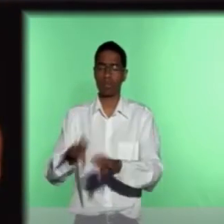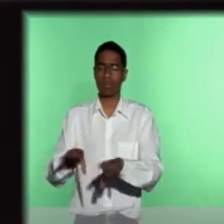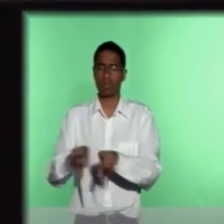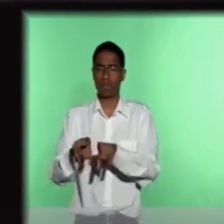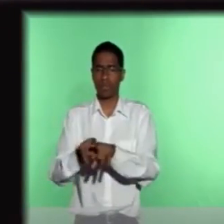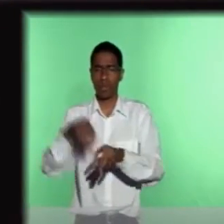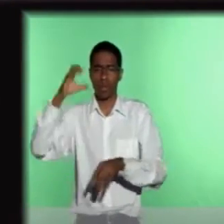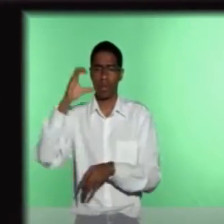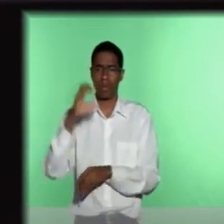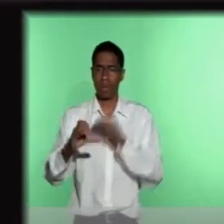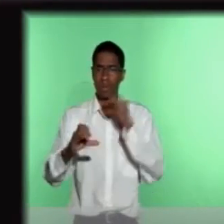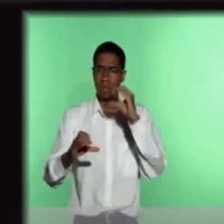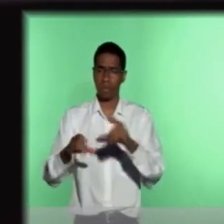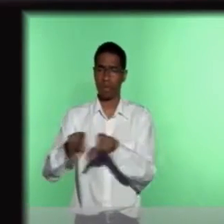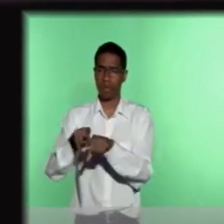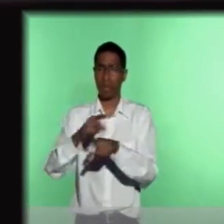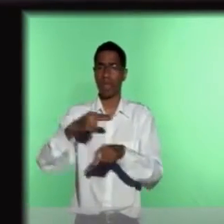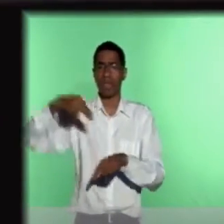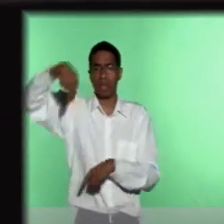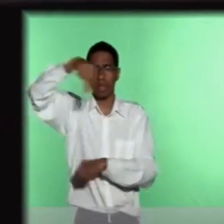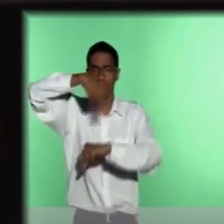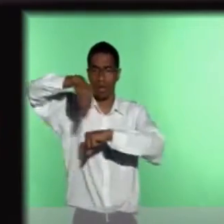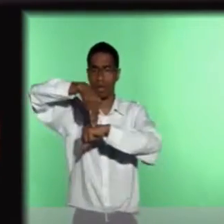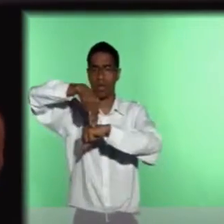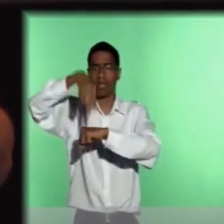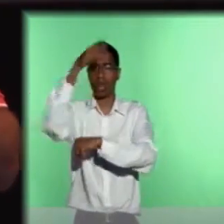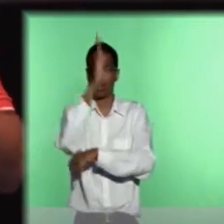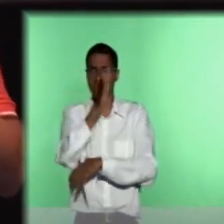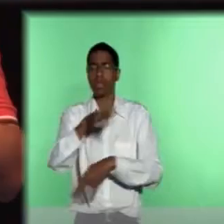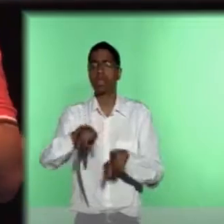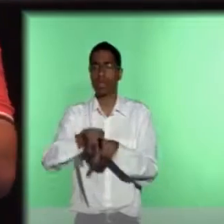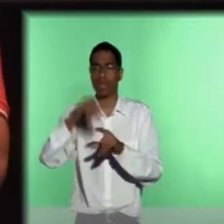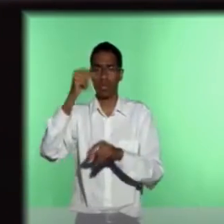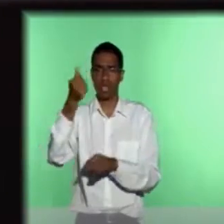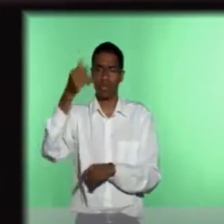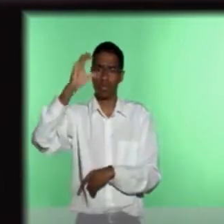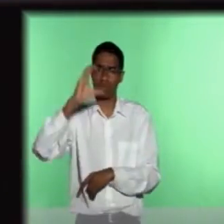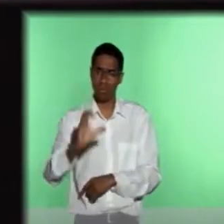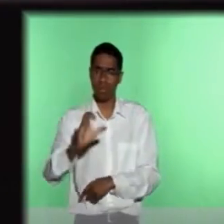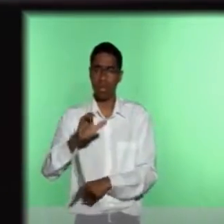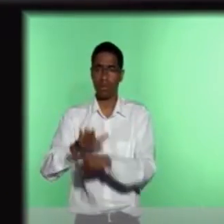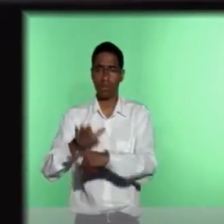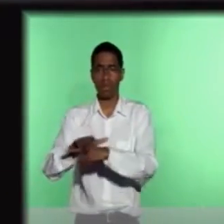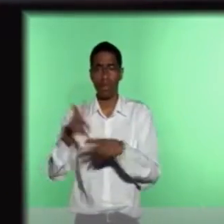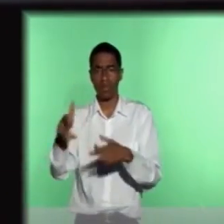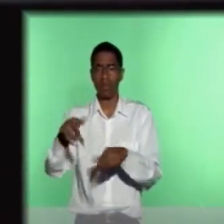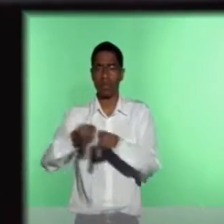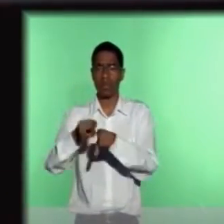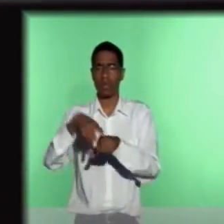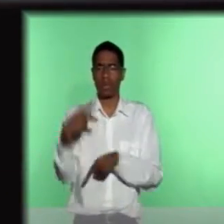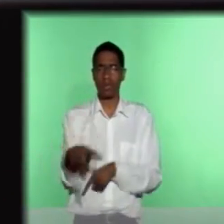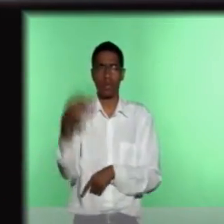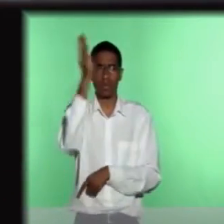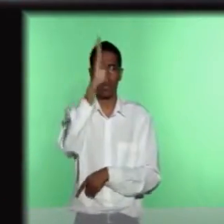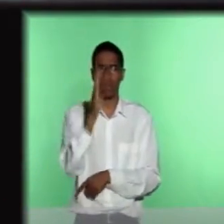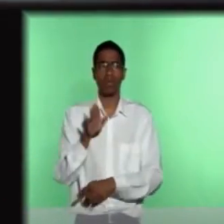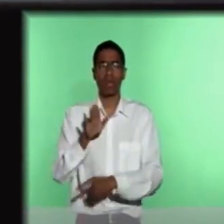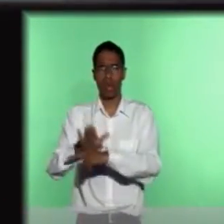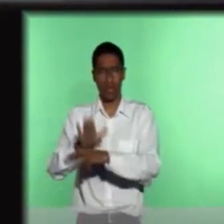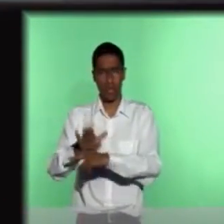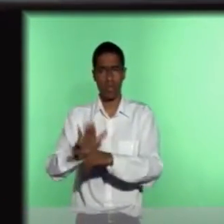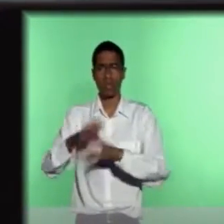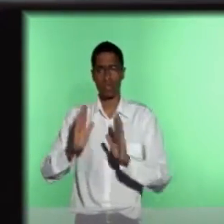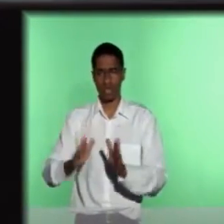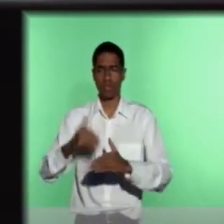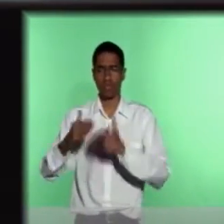da educação com cooperação nacional e financeira, esse também foi um ponto que o Brasil colaborou muito, a sociedade civil brasileira colaborou muito